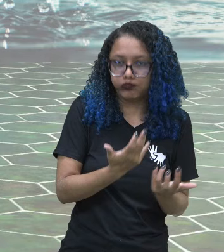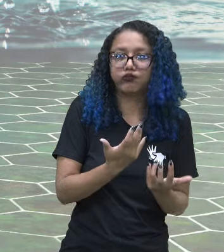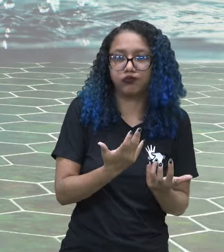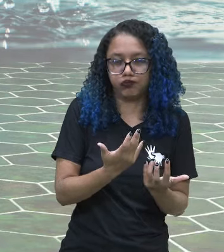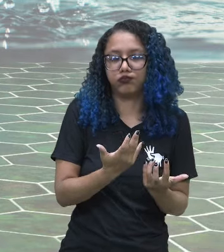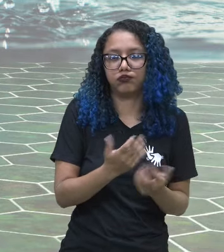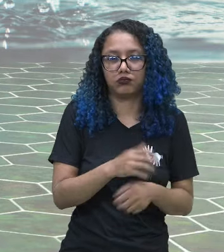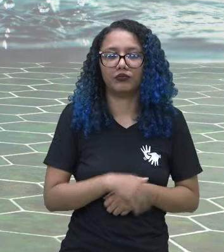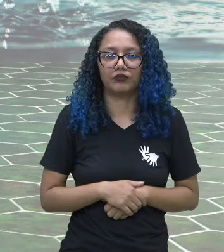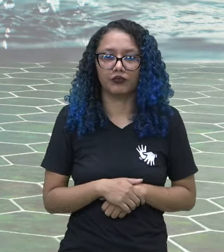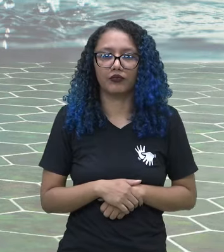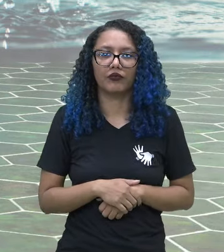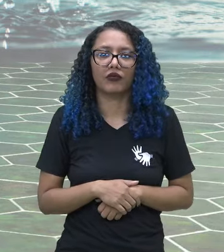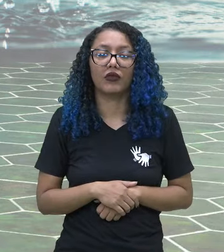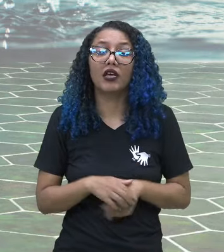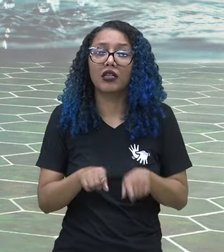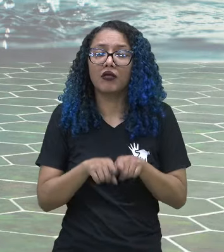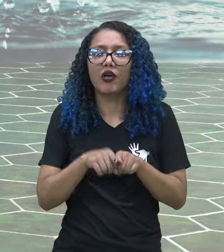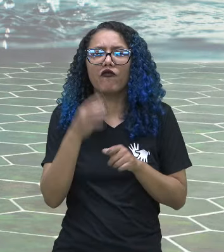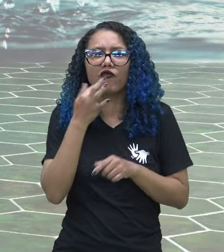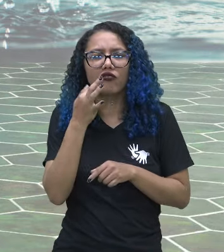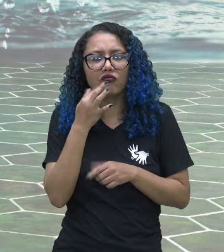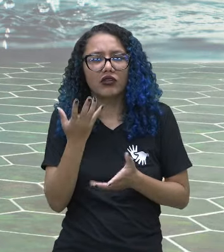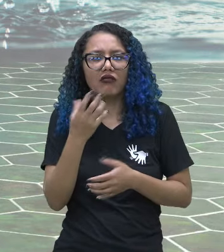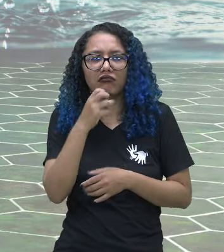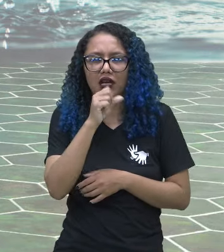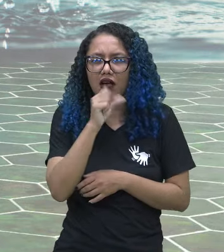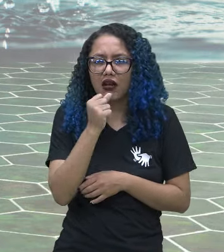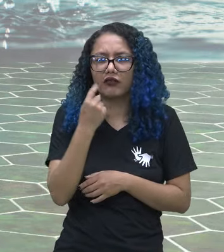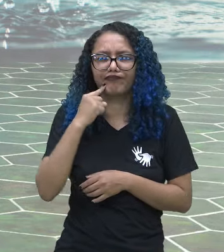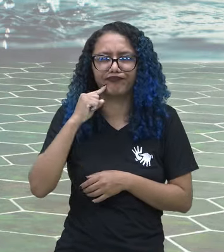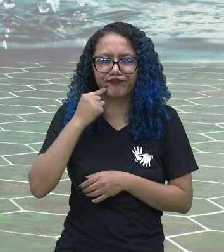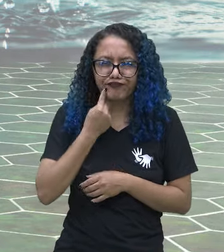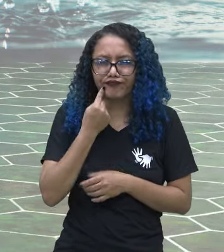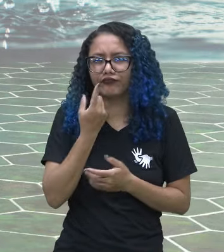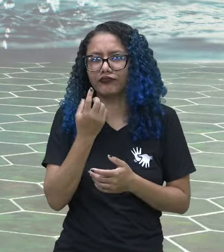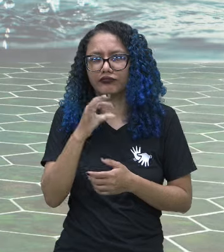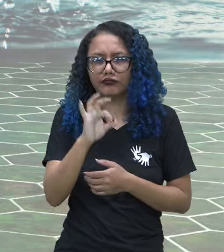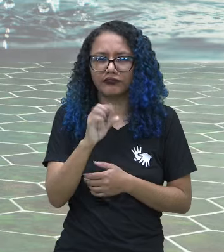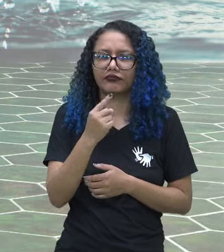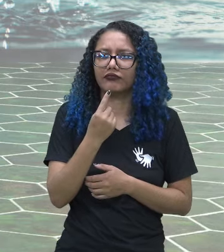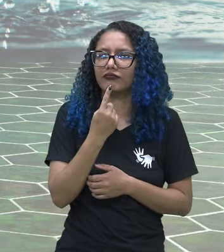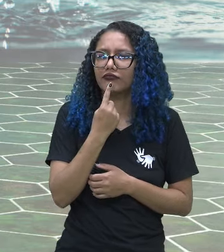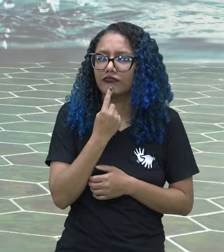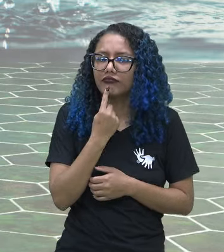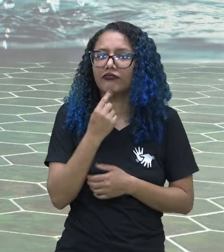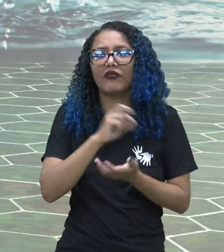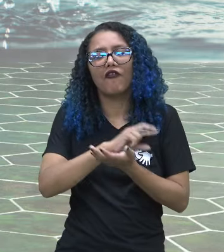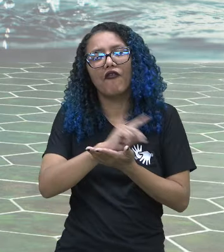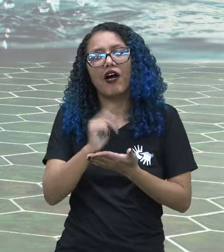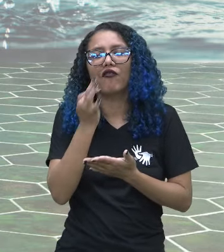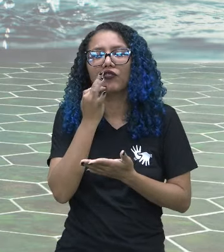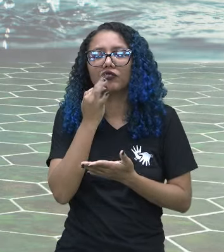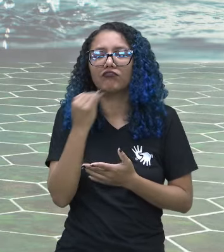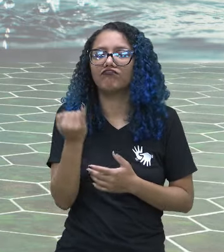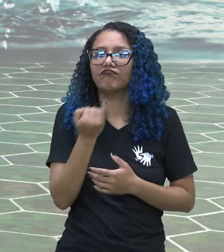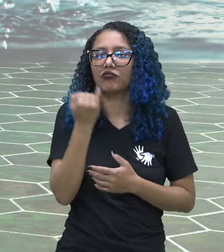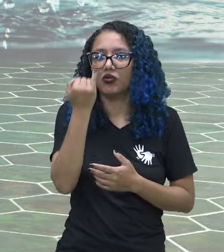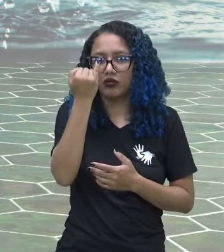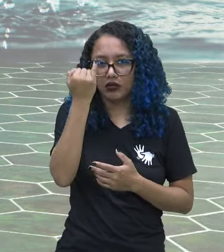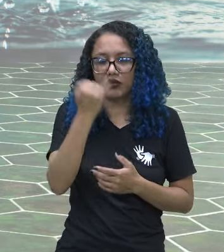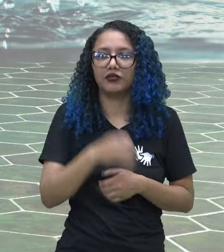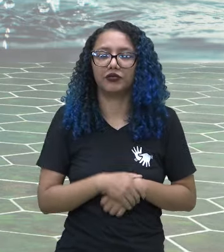C. Além de frutas, né, como laranja, limão, acerola, enfim, são todas frutas importantes fontes de